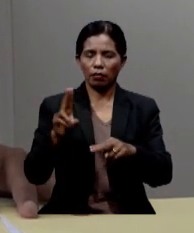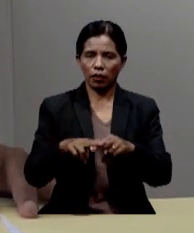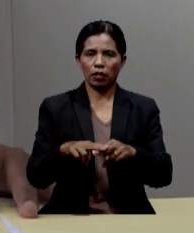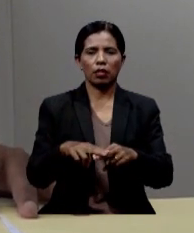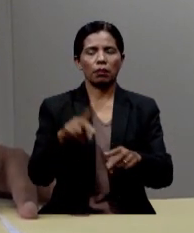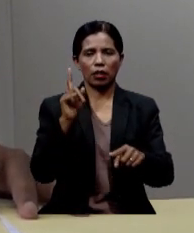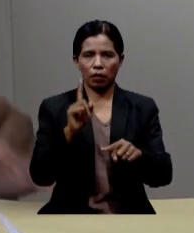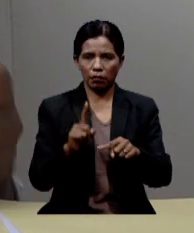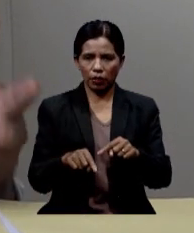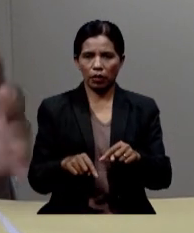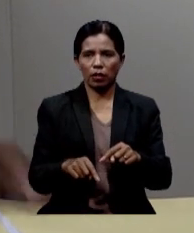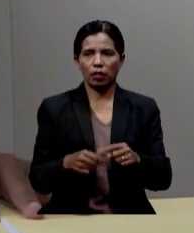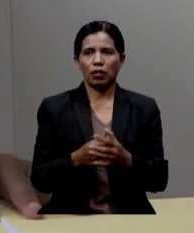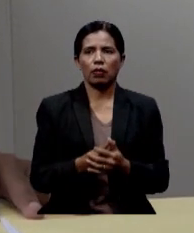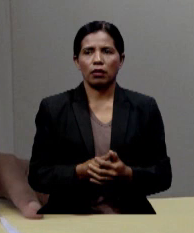pela